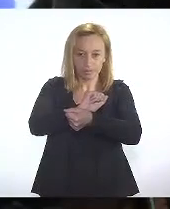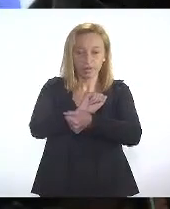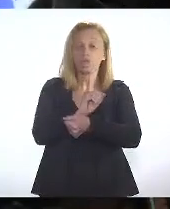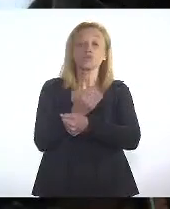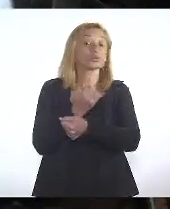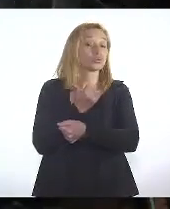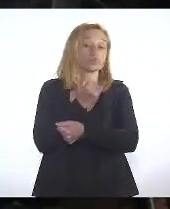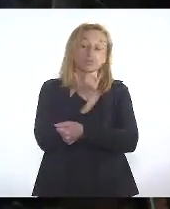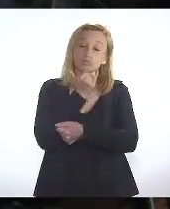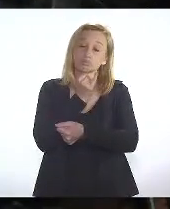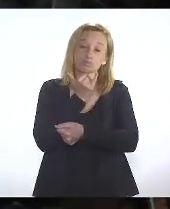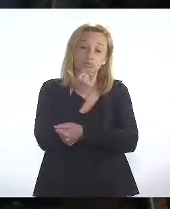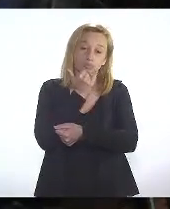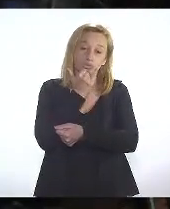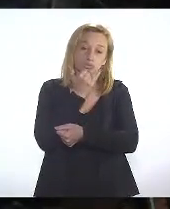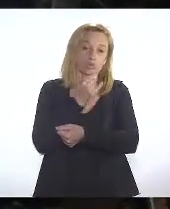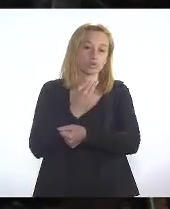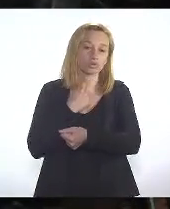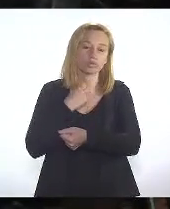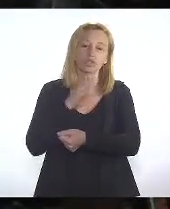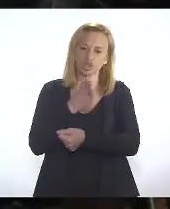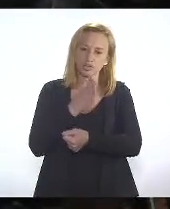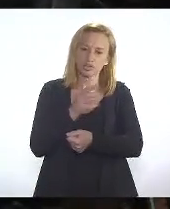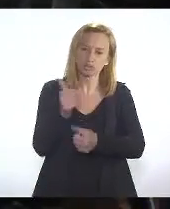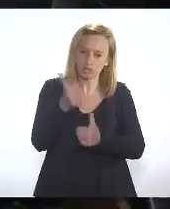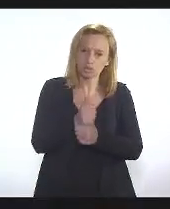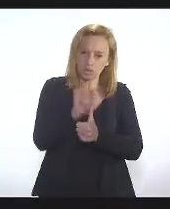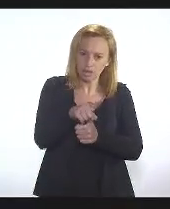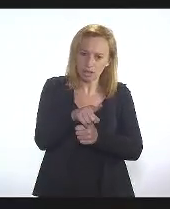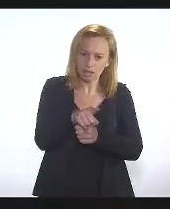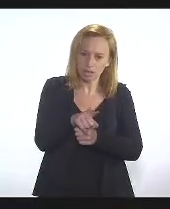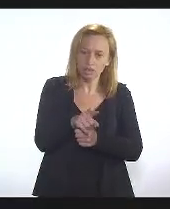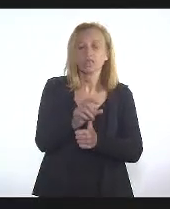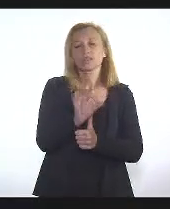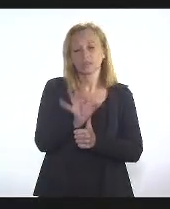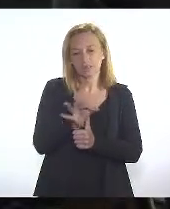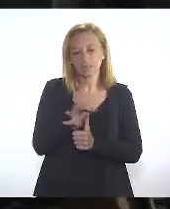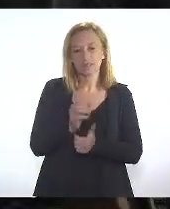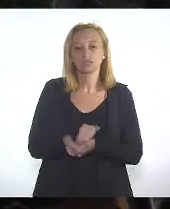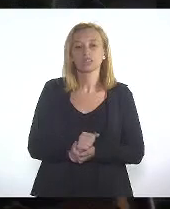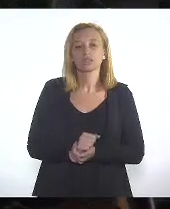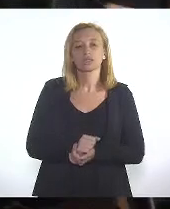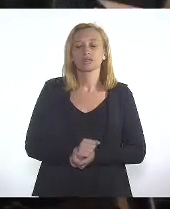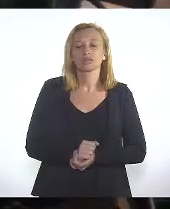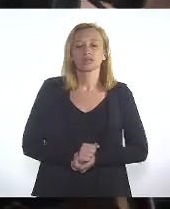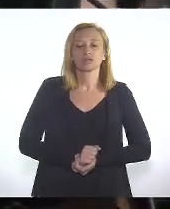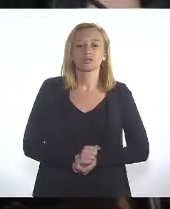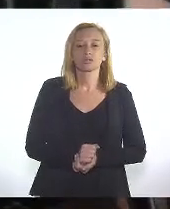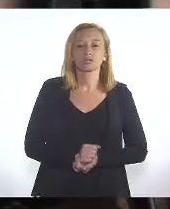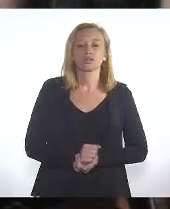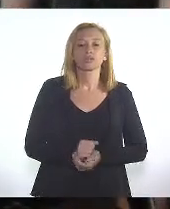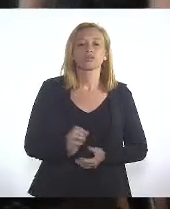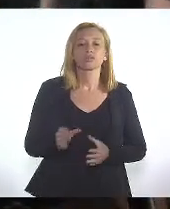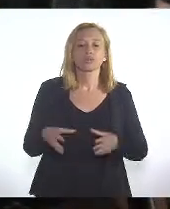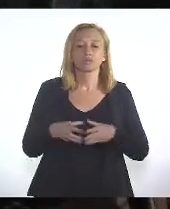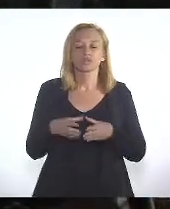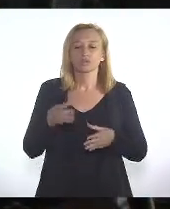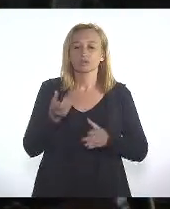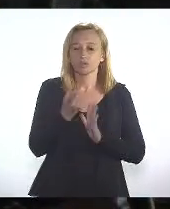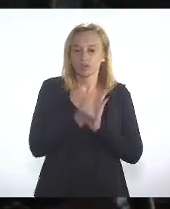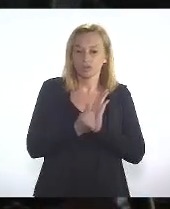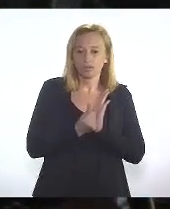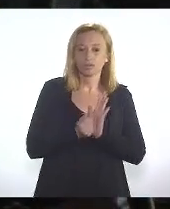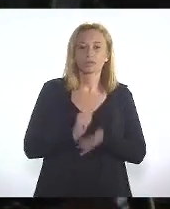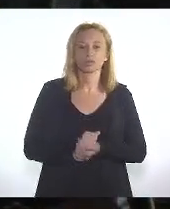o subtenente... Você fez substitutivo, né, Luiz? Então ele pode. Senhor. Ok, então, Vossa Excelência, pela Comissão de Orçamento.